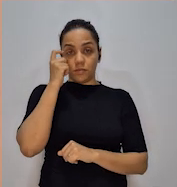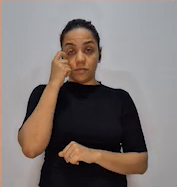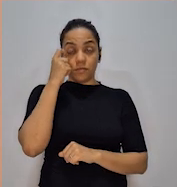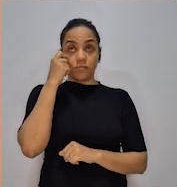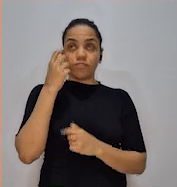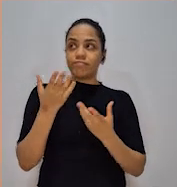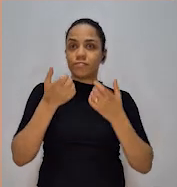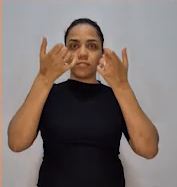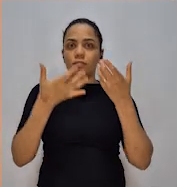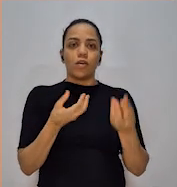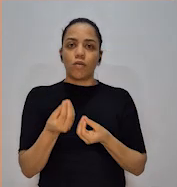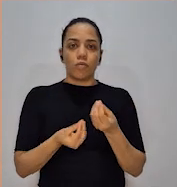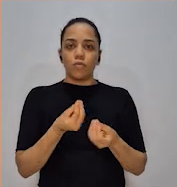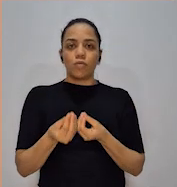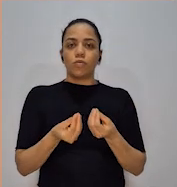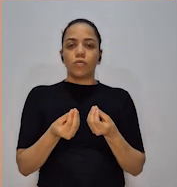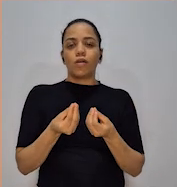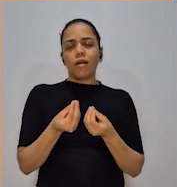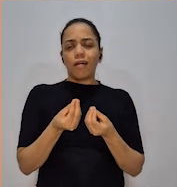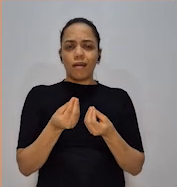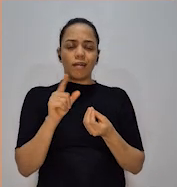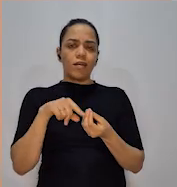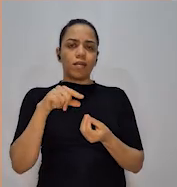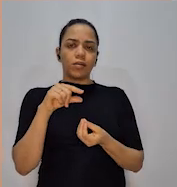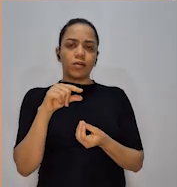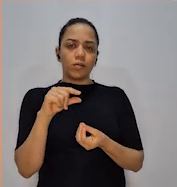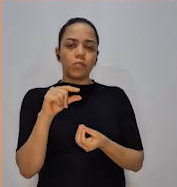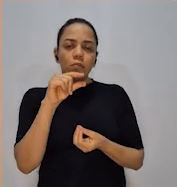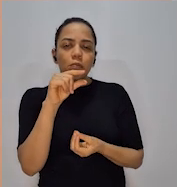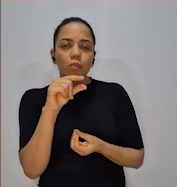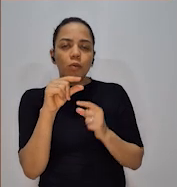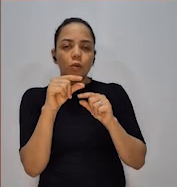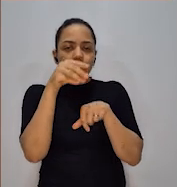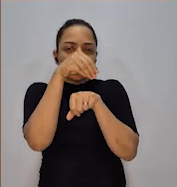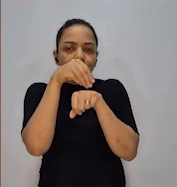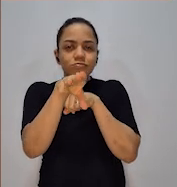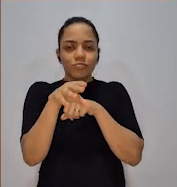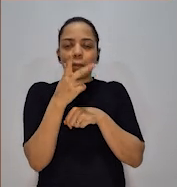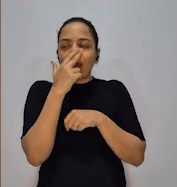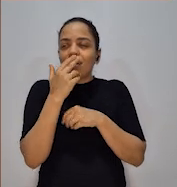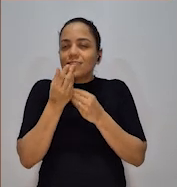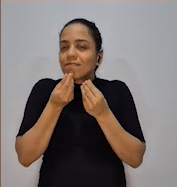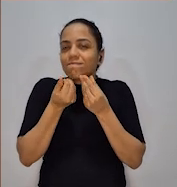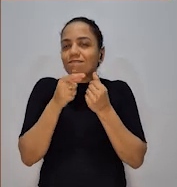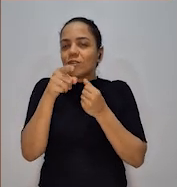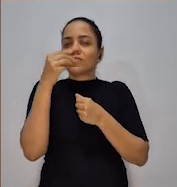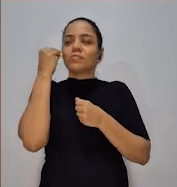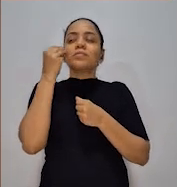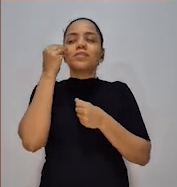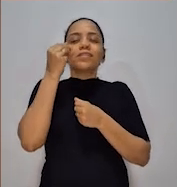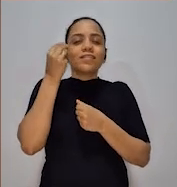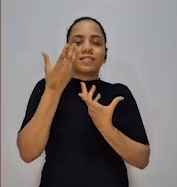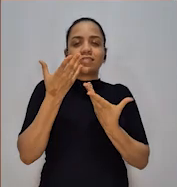como que a gente chama? Um pouquinho, né? Um gostinho do que a gente quer trazer para vocês